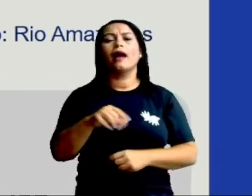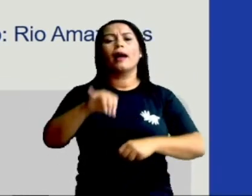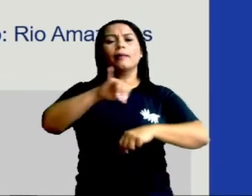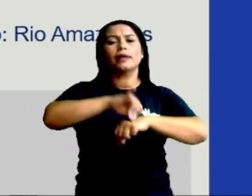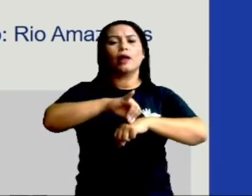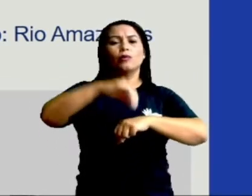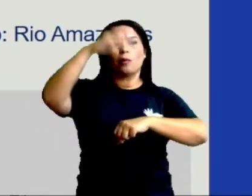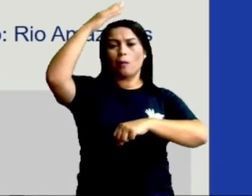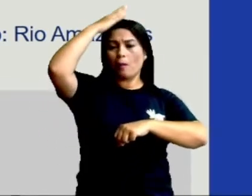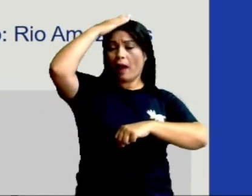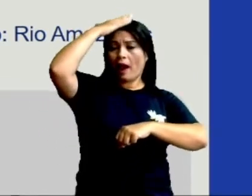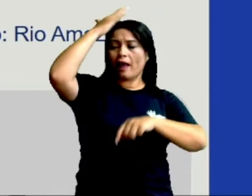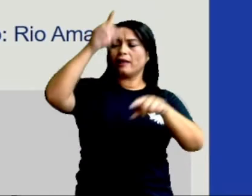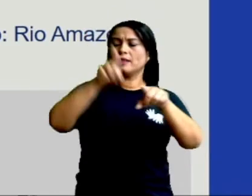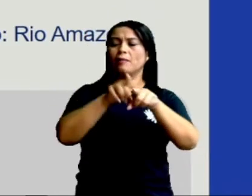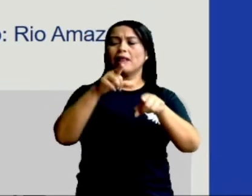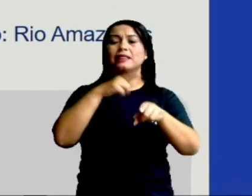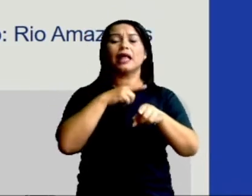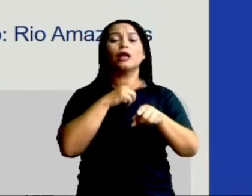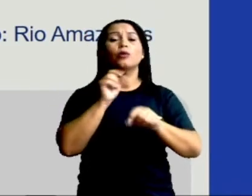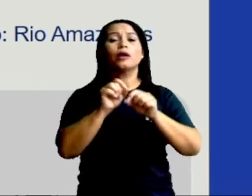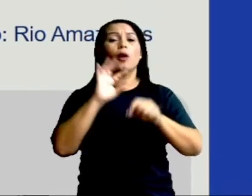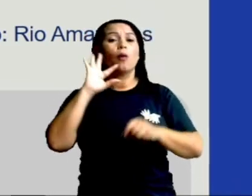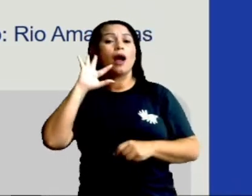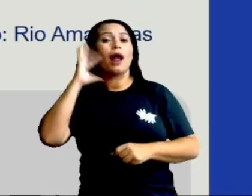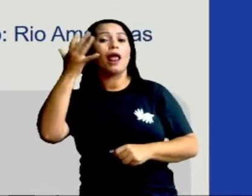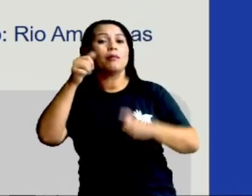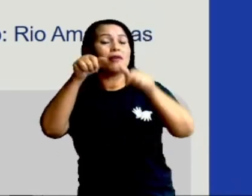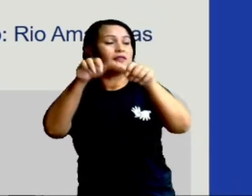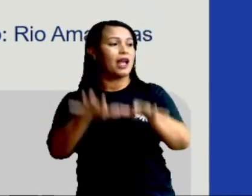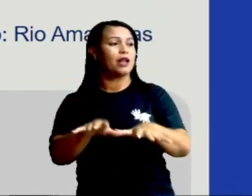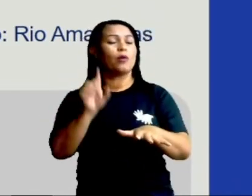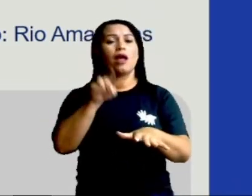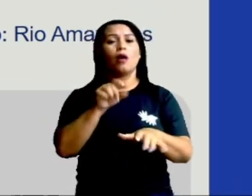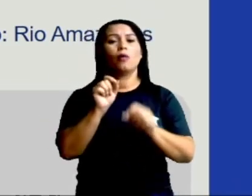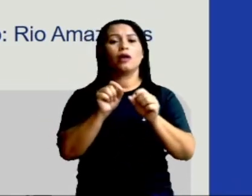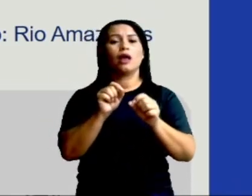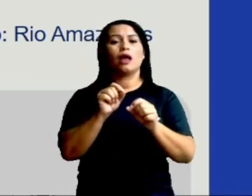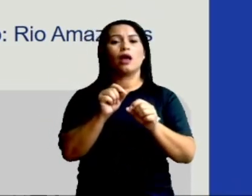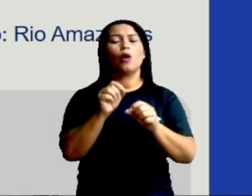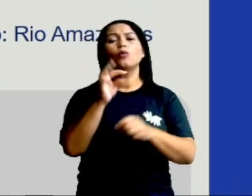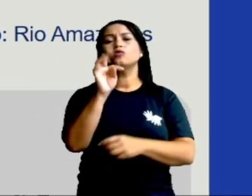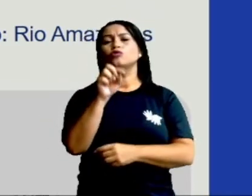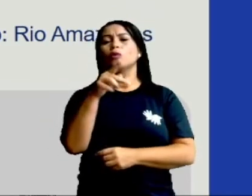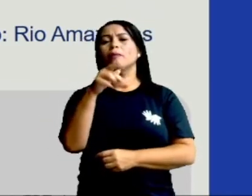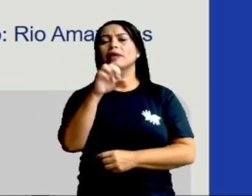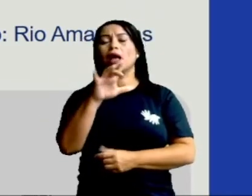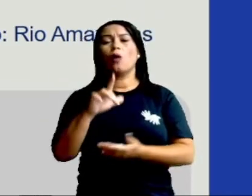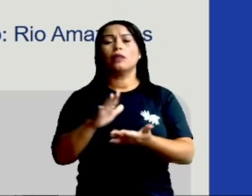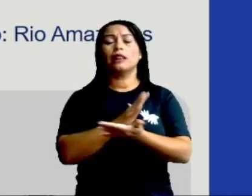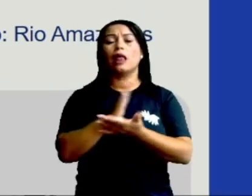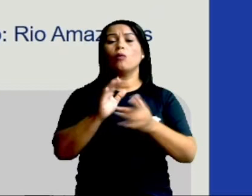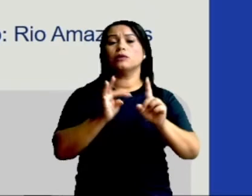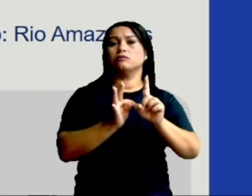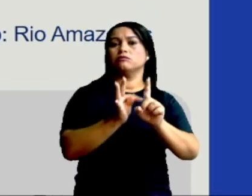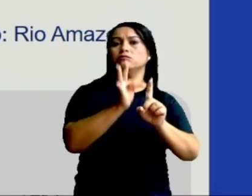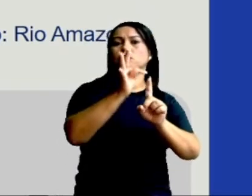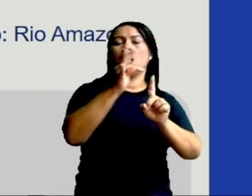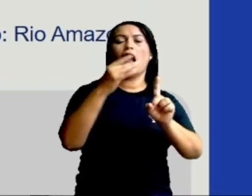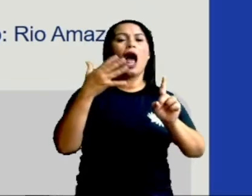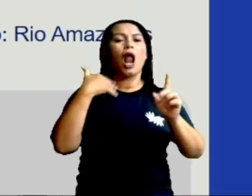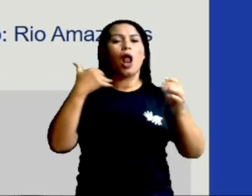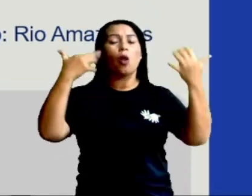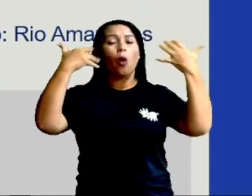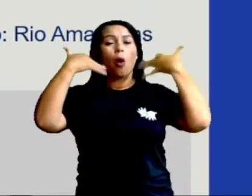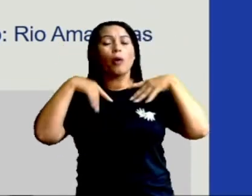Pará o clima predominante na região é o Tropical com temperaturas elevadas e grande